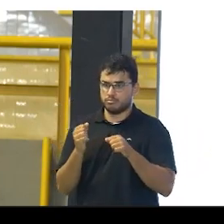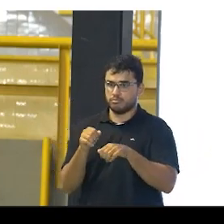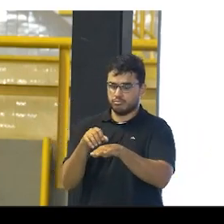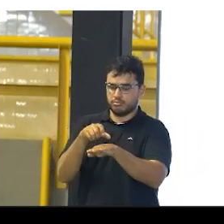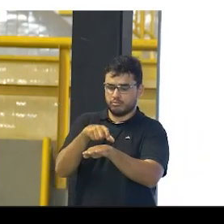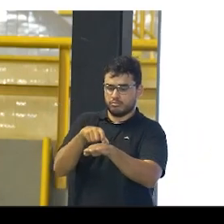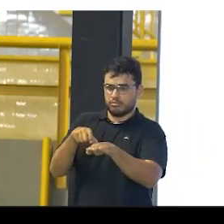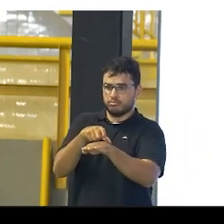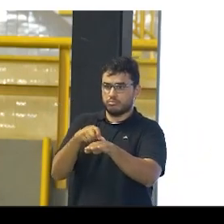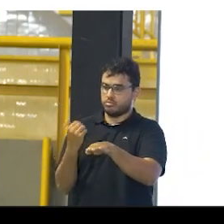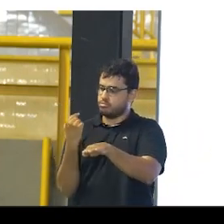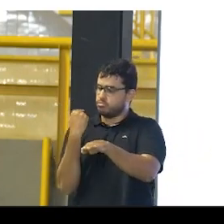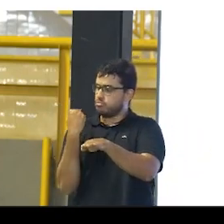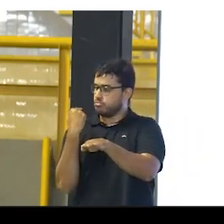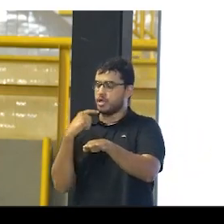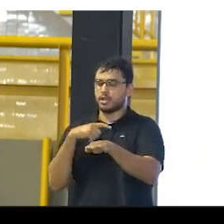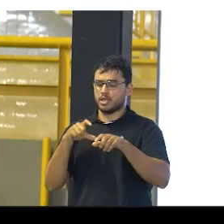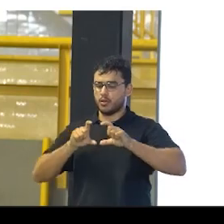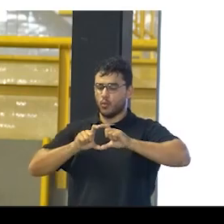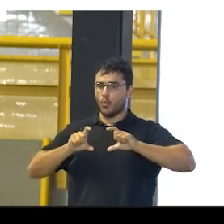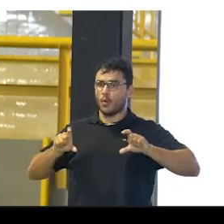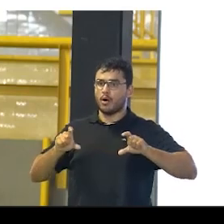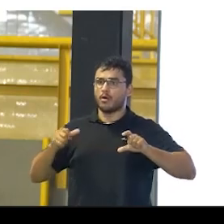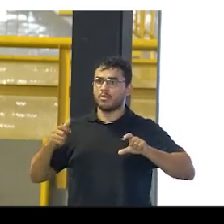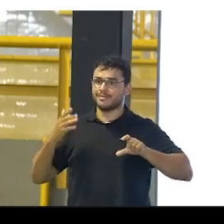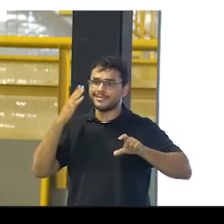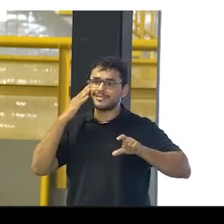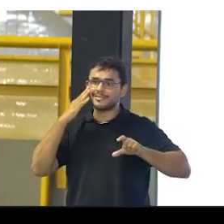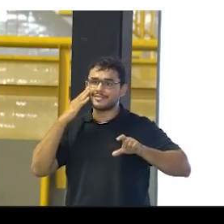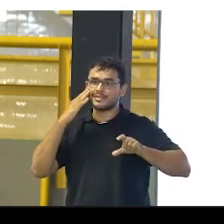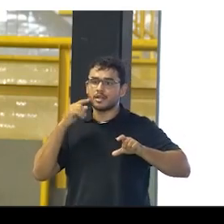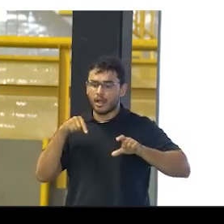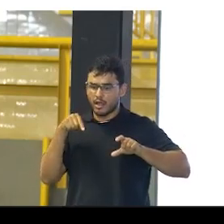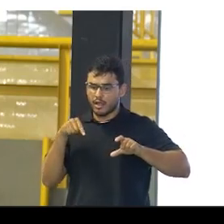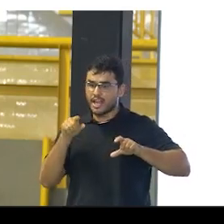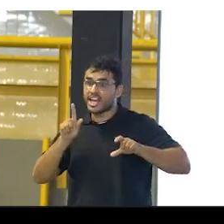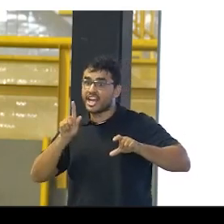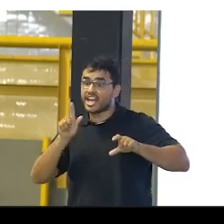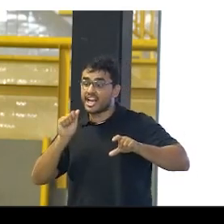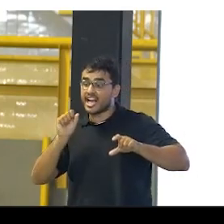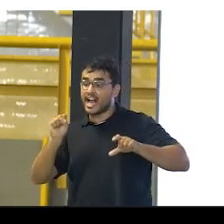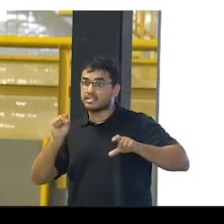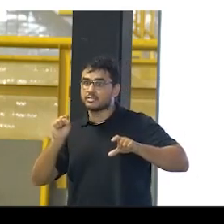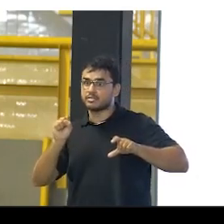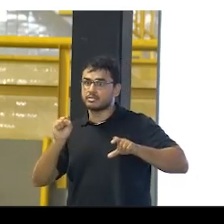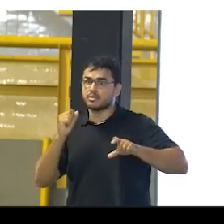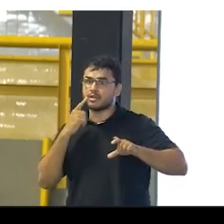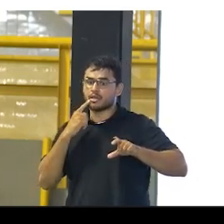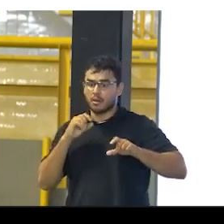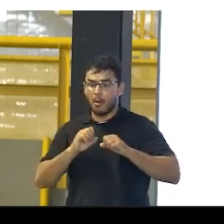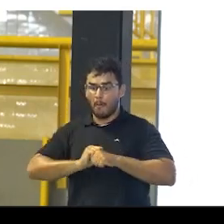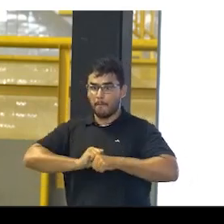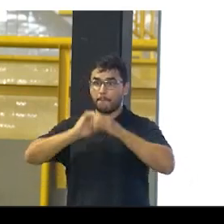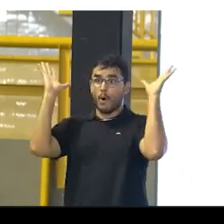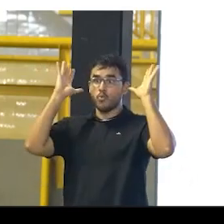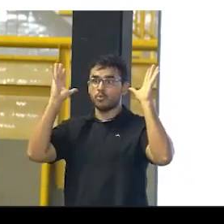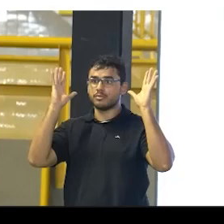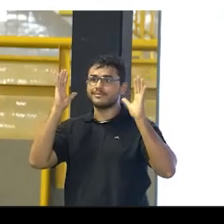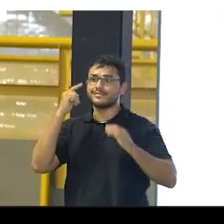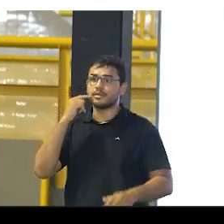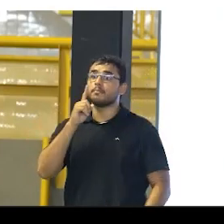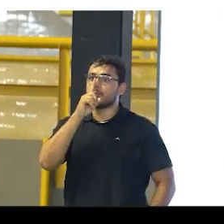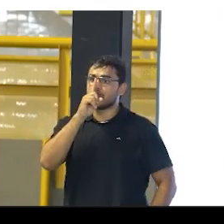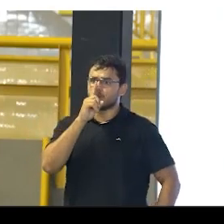táxi, você nem lembra. Você sabe que ali tem um cilindro, ainda senta bem pertinho dele, e nem pensa que o carro vai